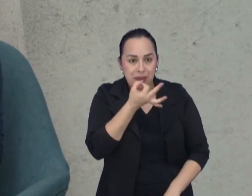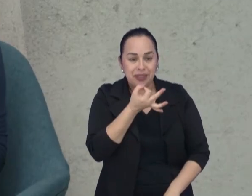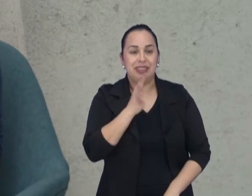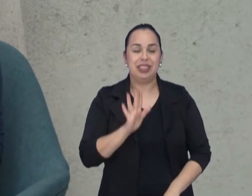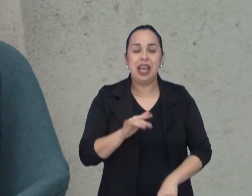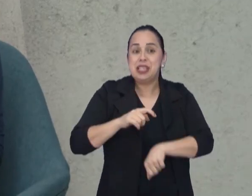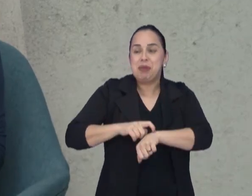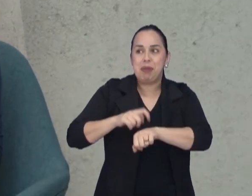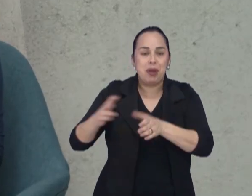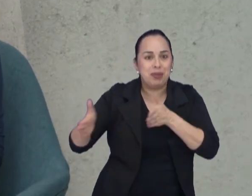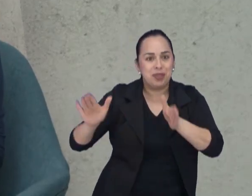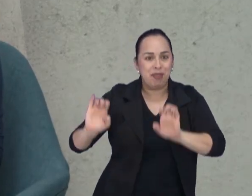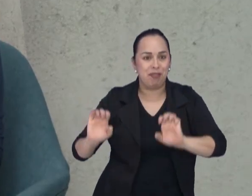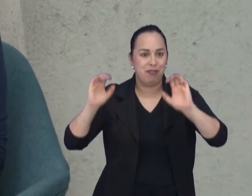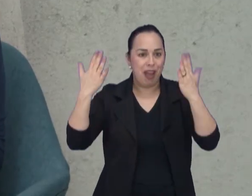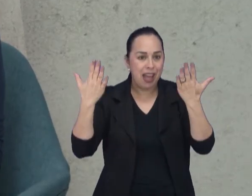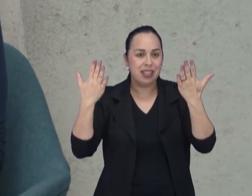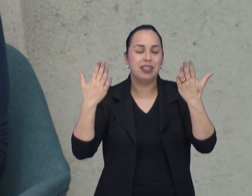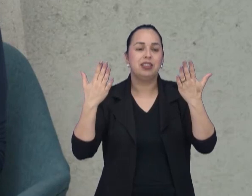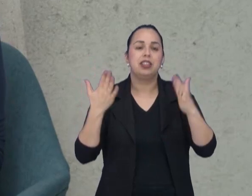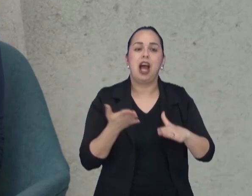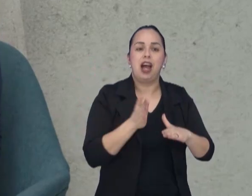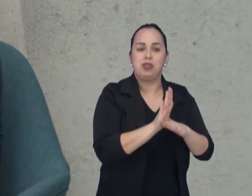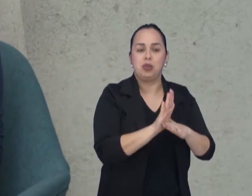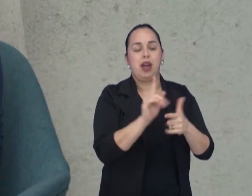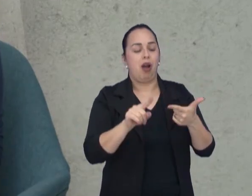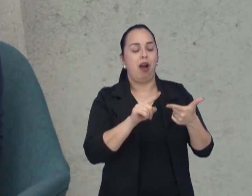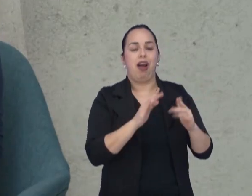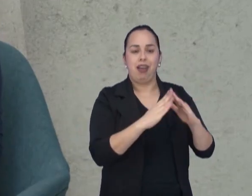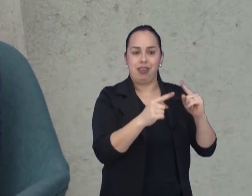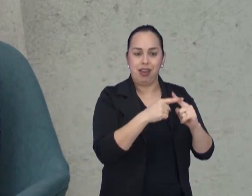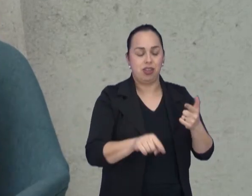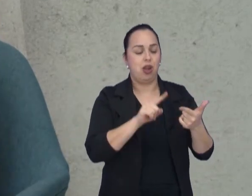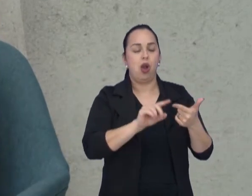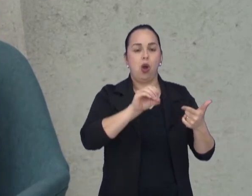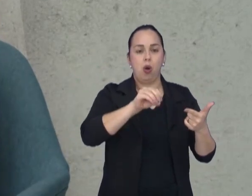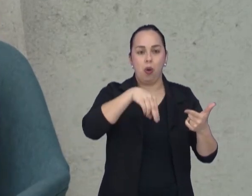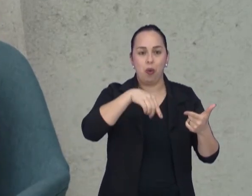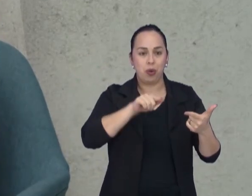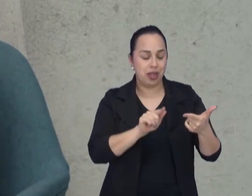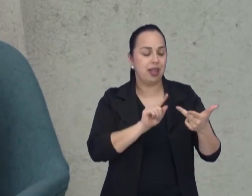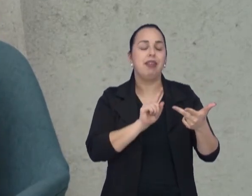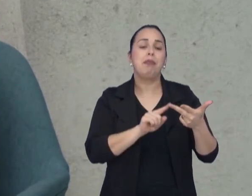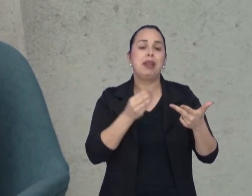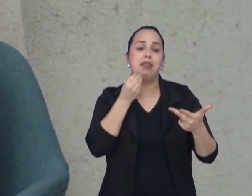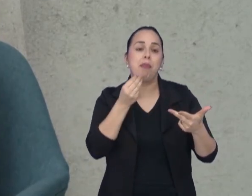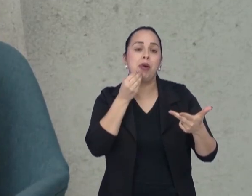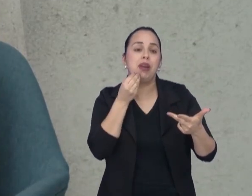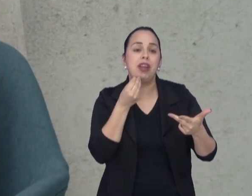desses momentos, né, até ali com as igrejas, com as ONGs, isso também é favorável para a geração de emprego, né?